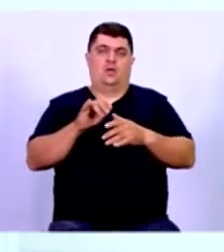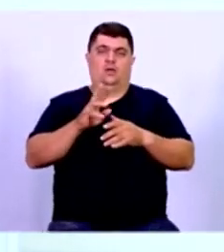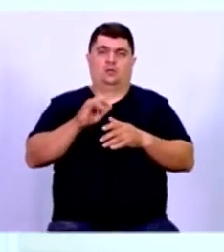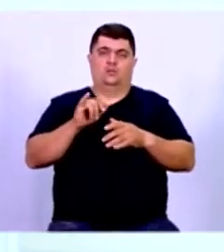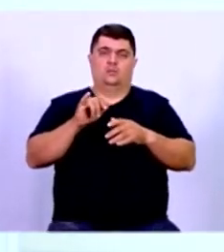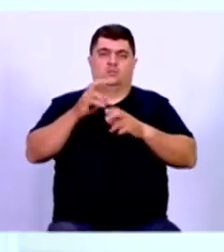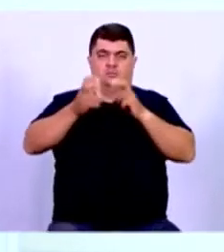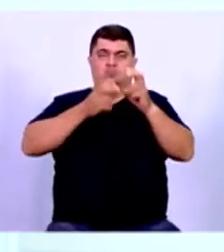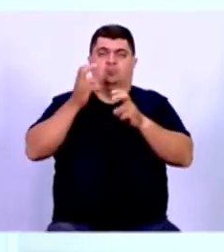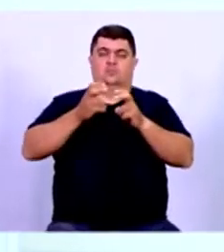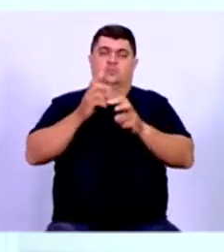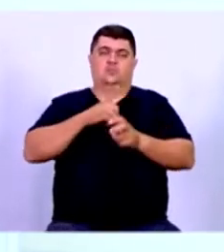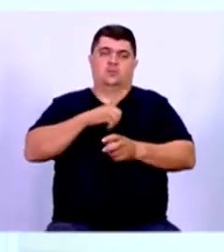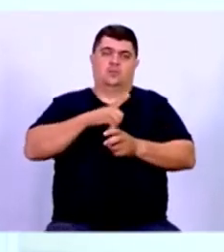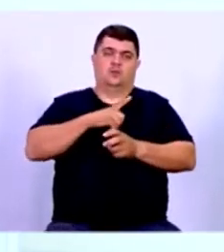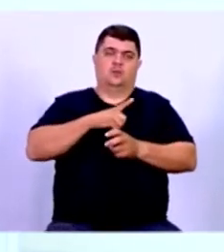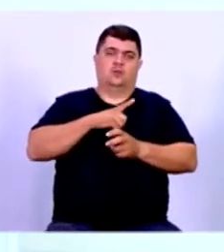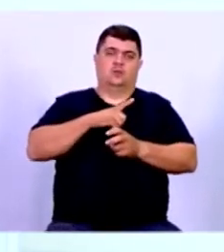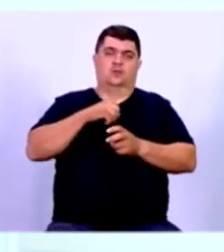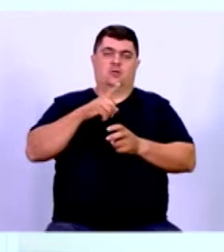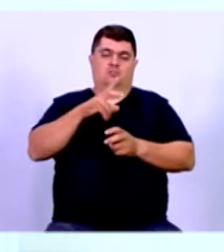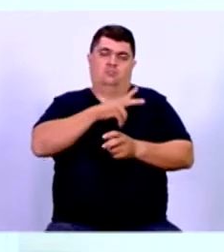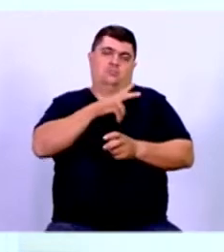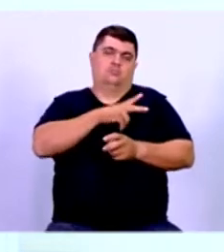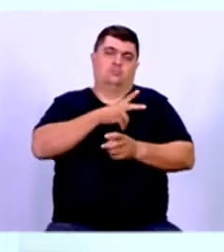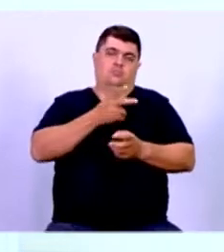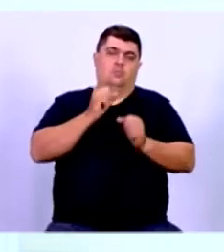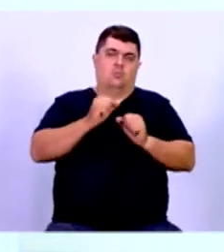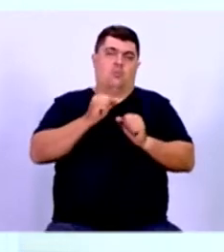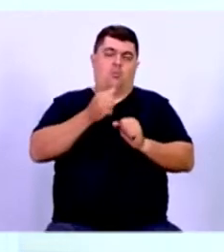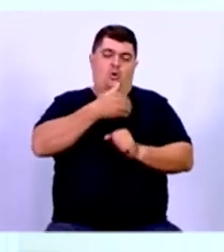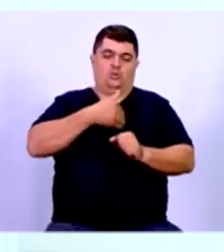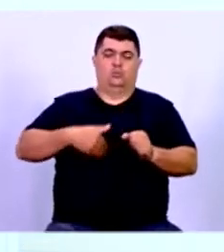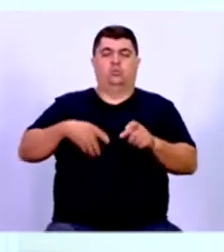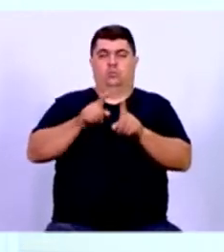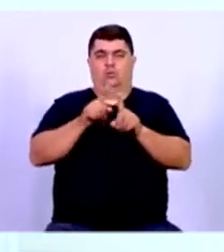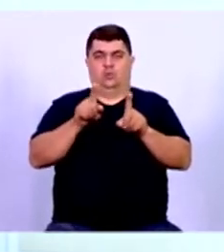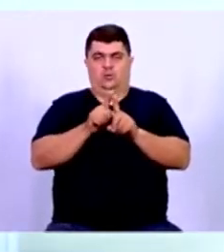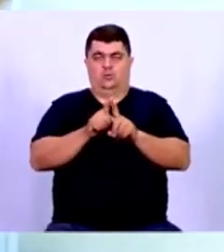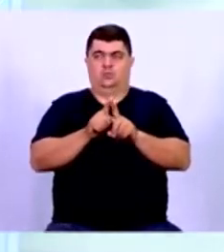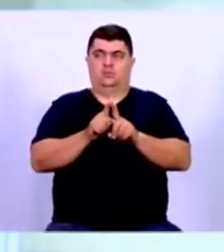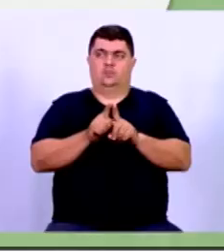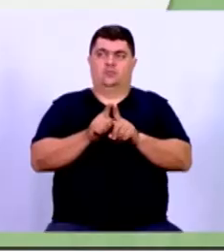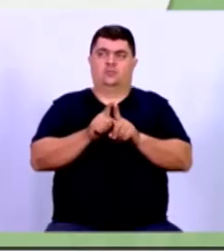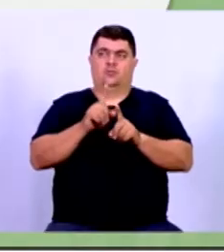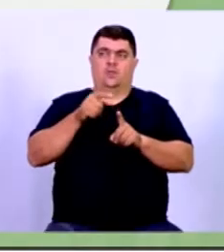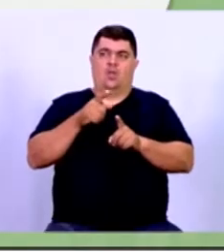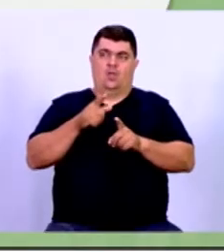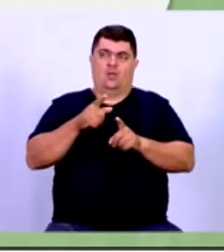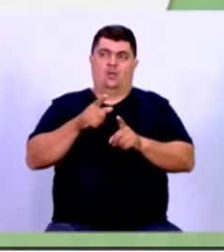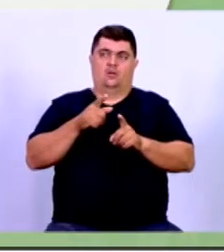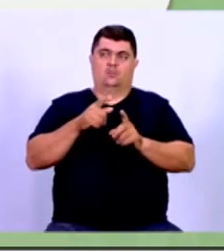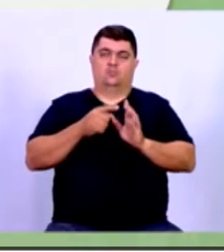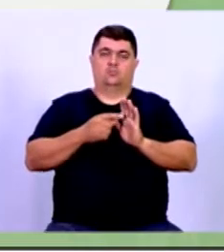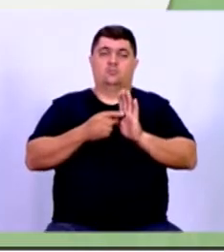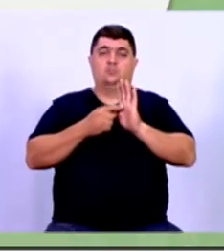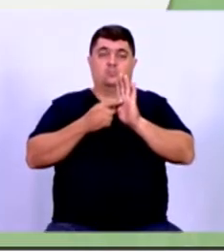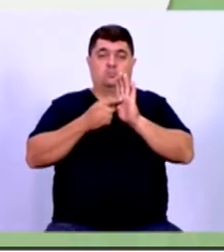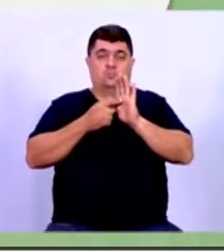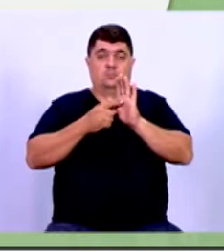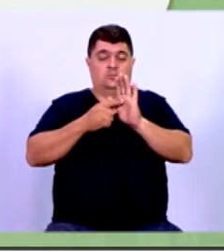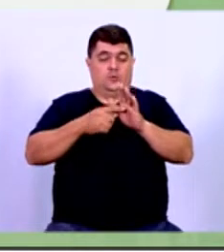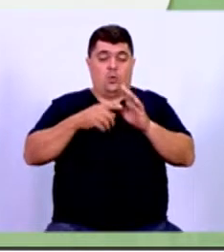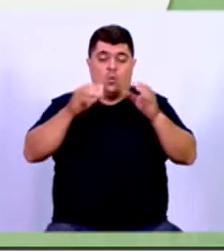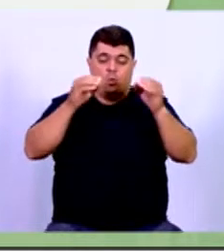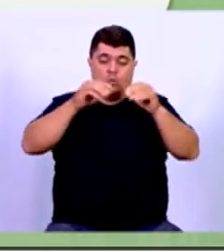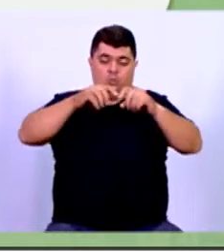de informática é uma instituição privada, mas pode ser uma instituição pública, é ofertar as instalações